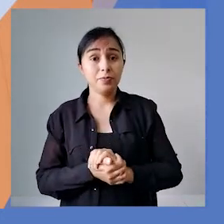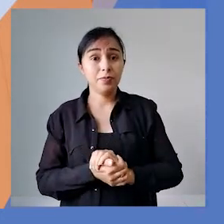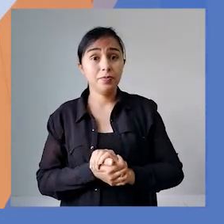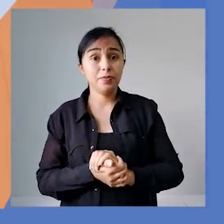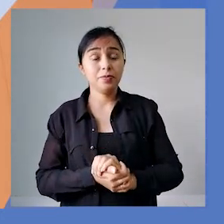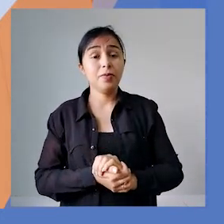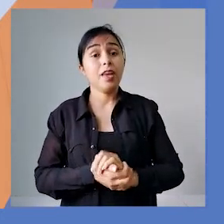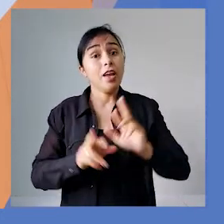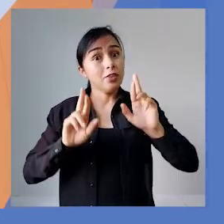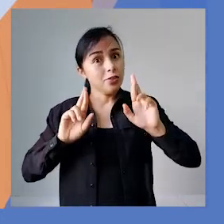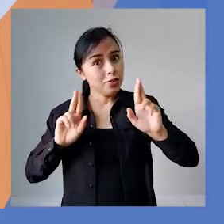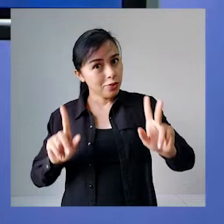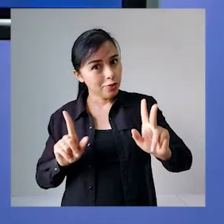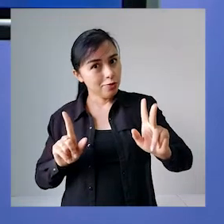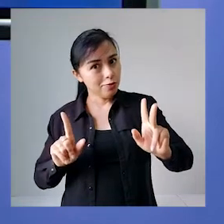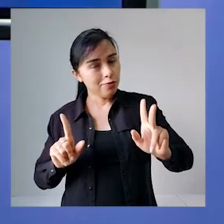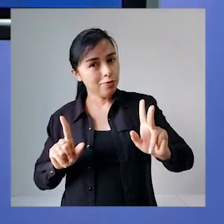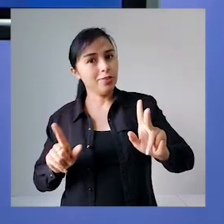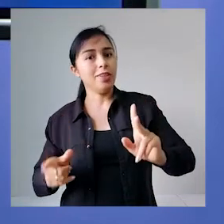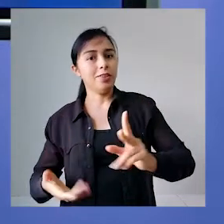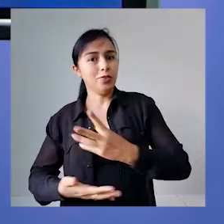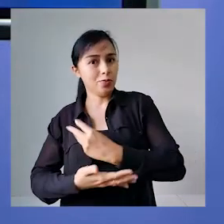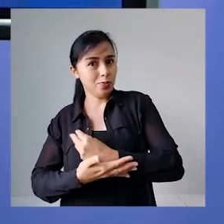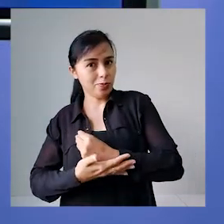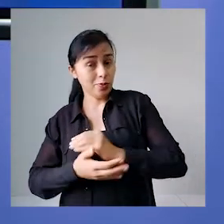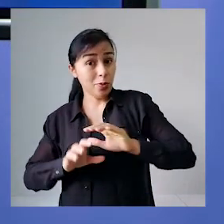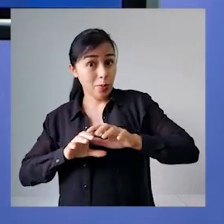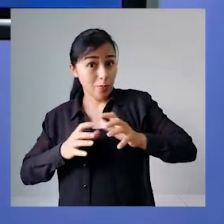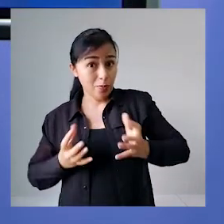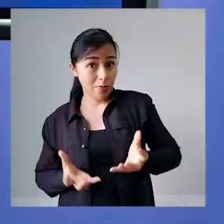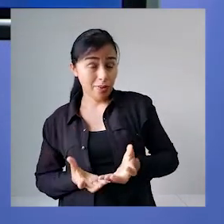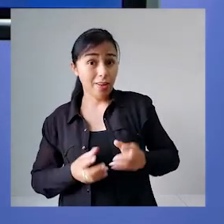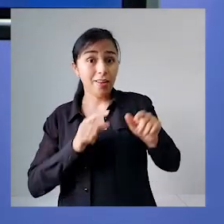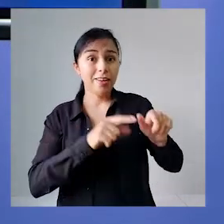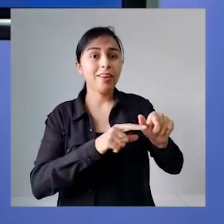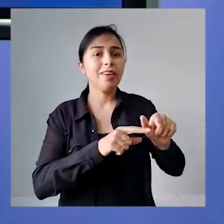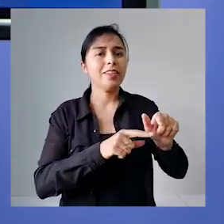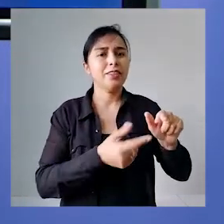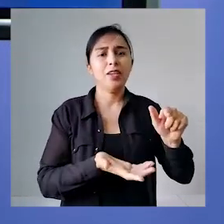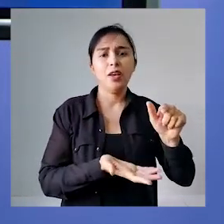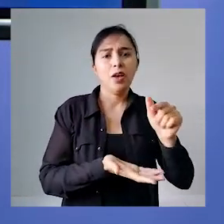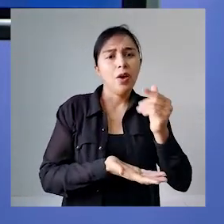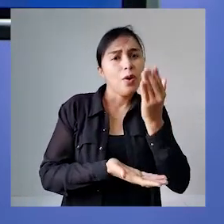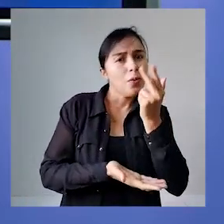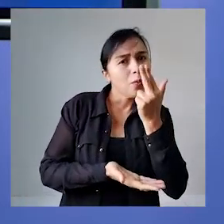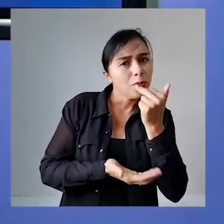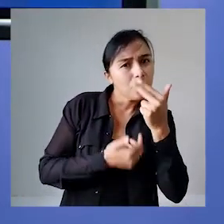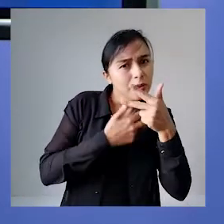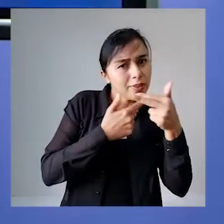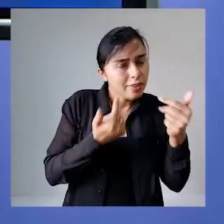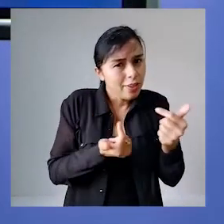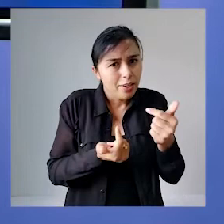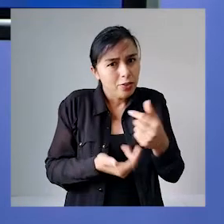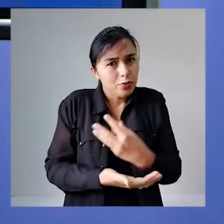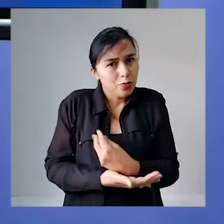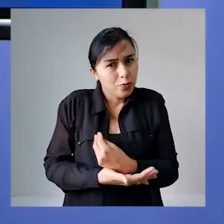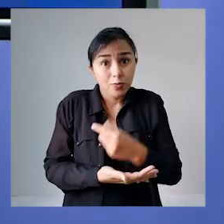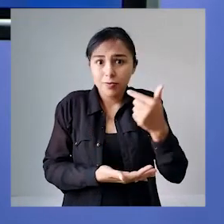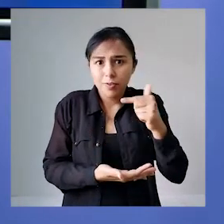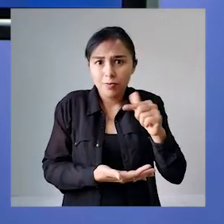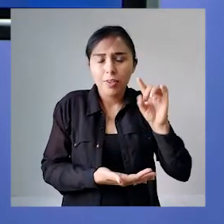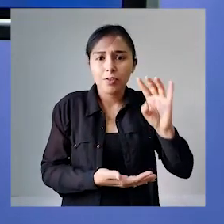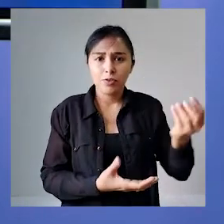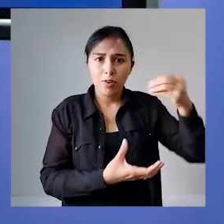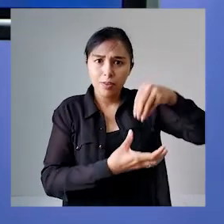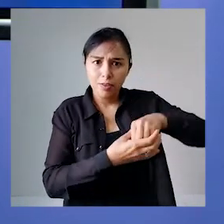vitelo acumulado no ovo, ou seja, ele se alimenta só do ovo e não tem o leite materno. E, a semelhança dos mamíferos